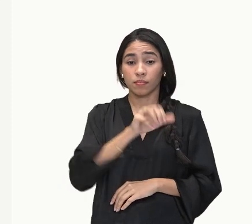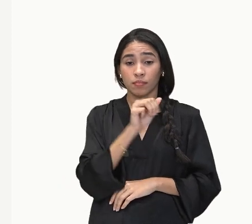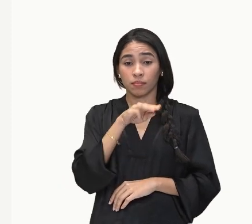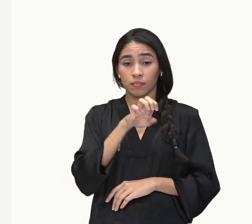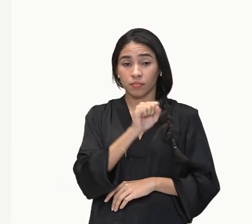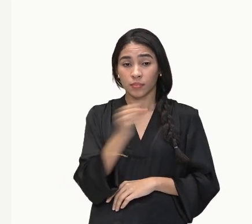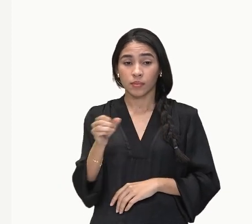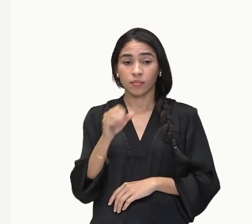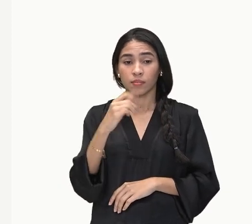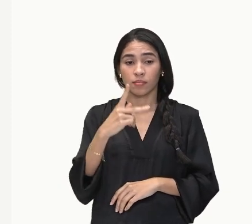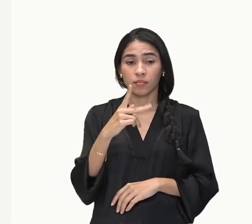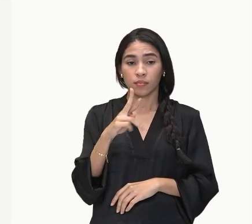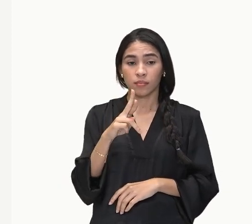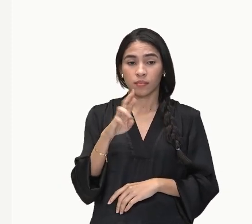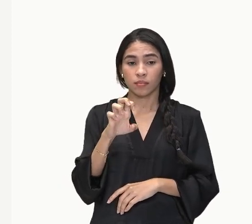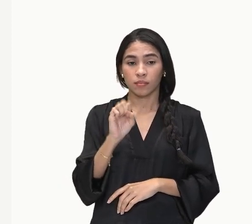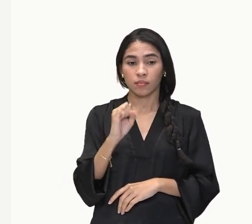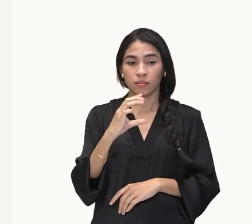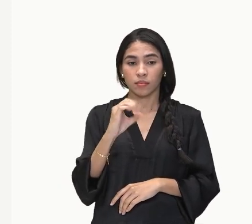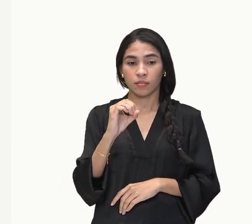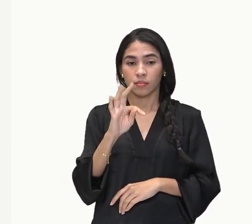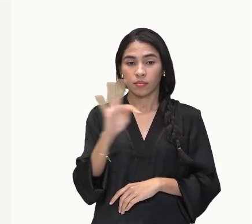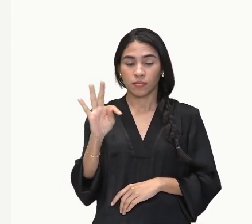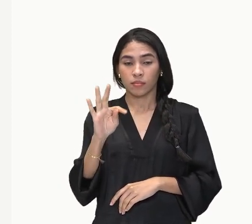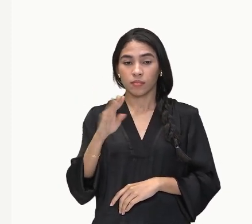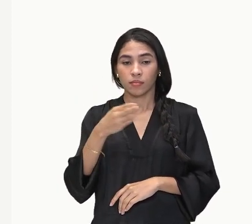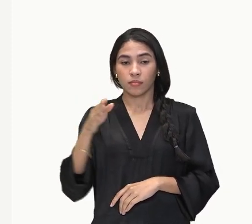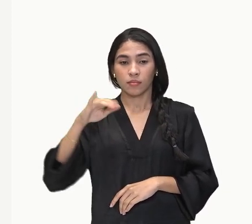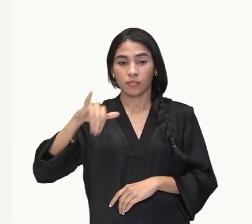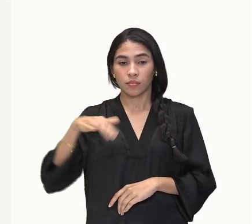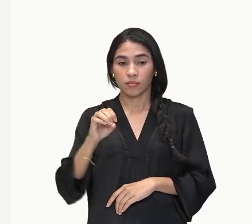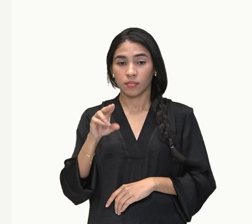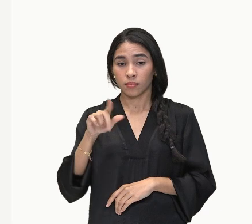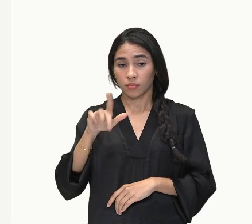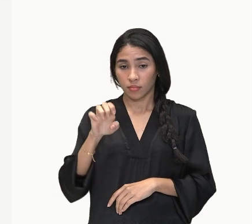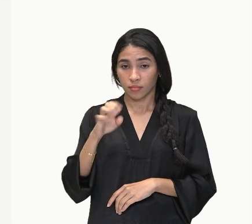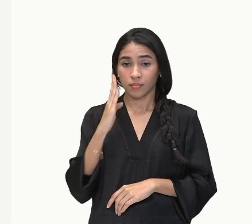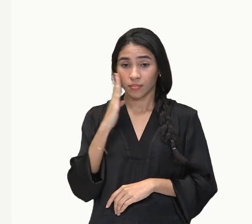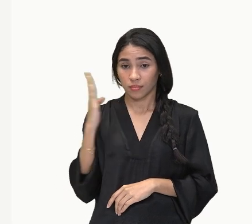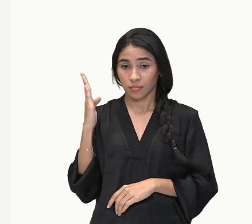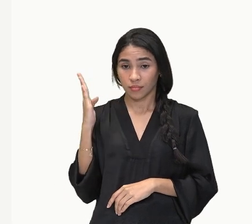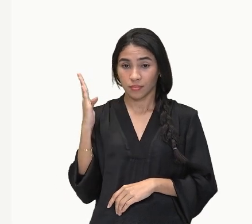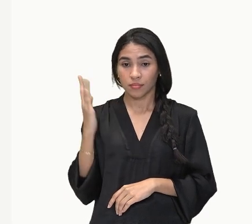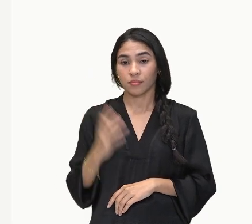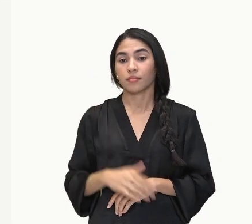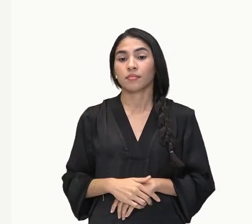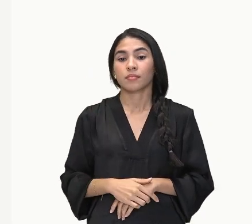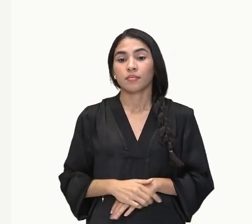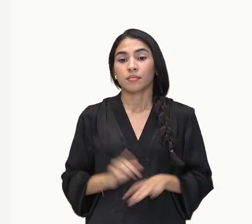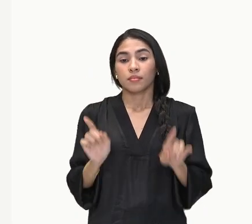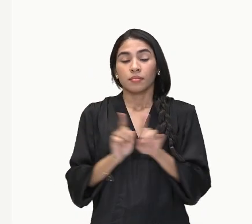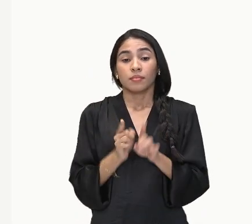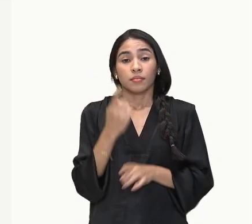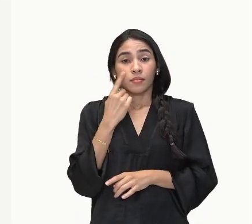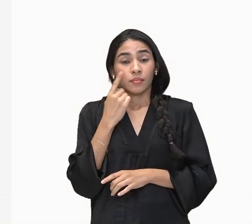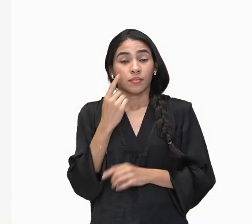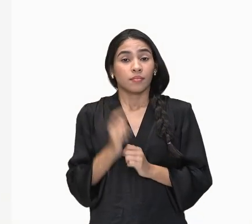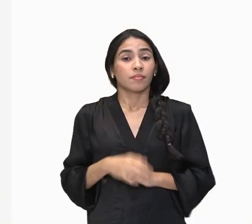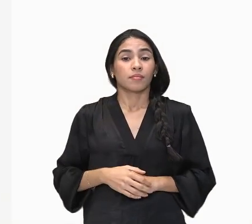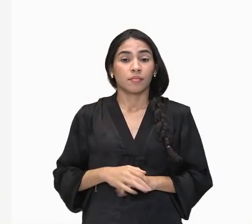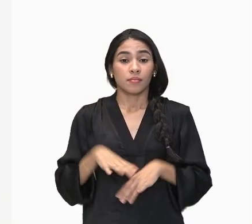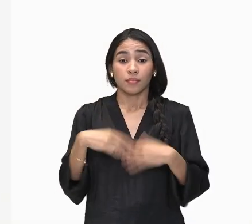Joule, né? Nessa imagem aí a gente tem esse cientista. E aí a gente vai observar, né, que uma grande